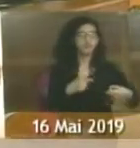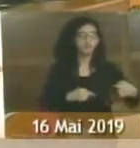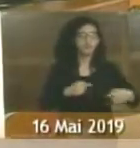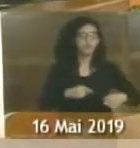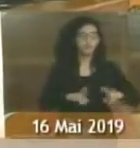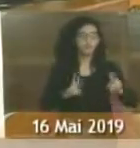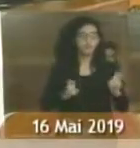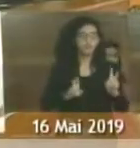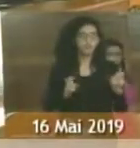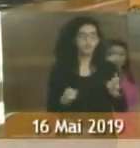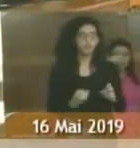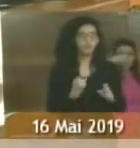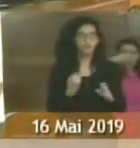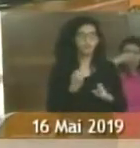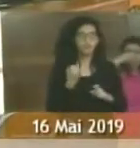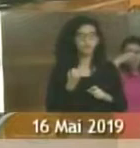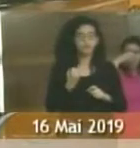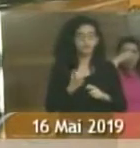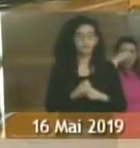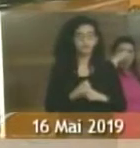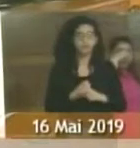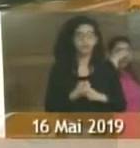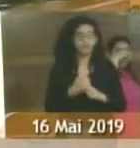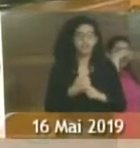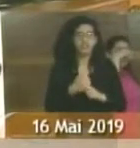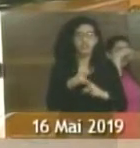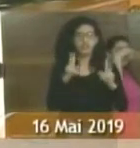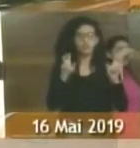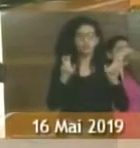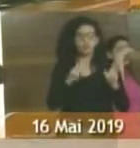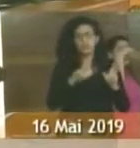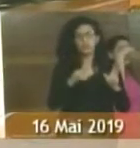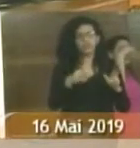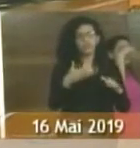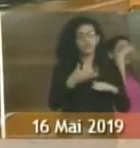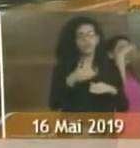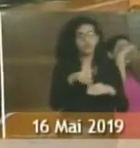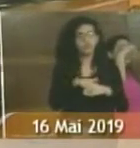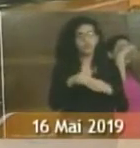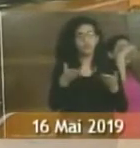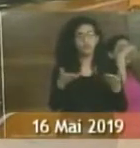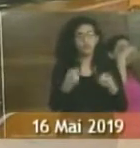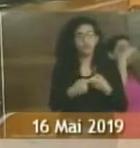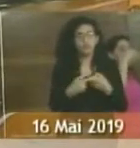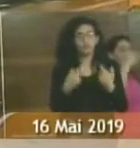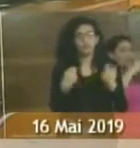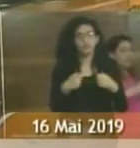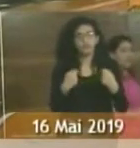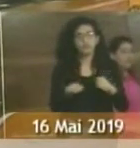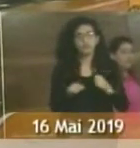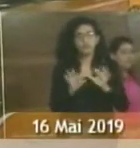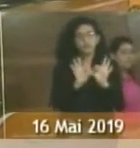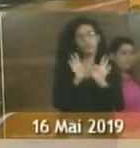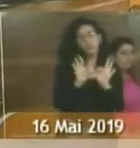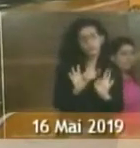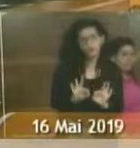de um assunto importante, que, inclusive, a matéria nem entrou hoje, porque precisa fazer alguns ajustes, entendeu, pessoal?